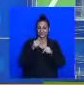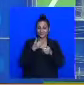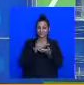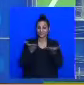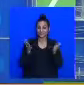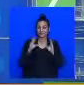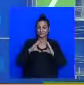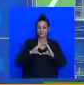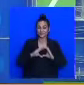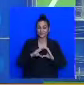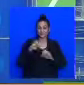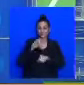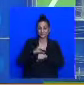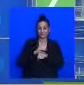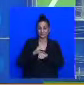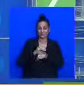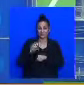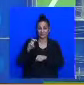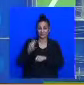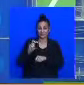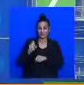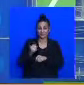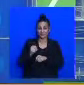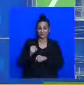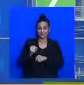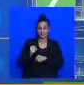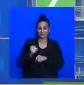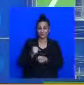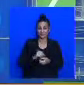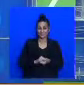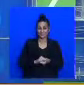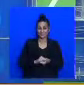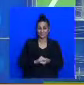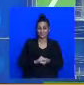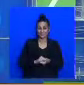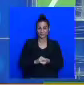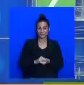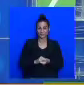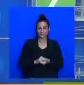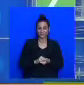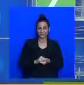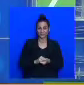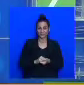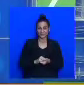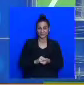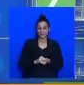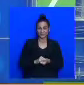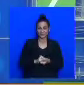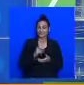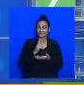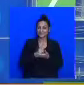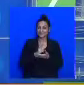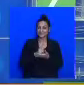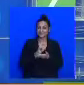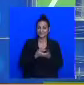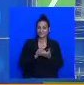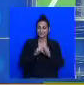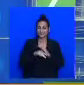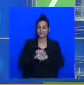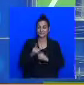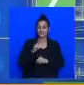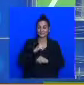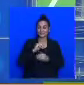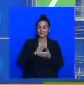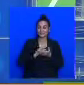você. Bola cinza, número 58, cinza 58. Na sequência da Lotomania